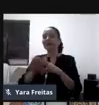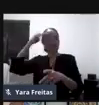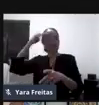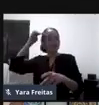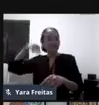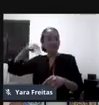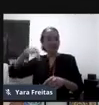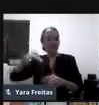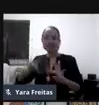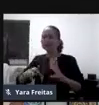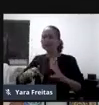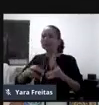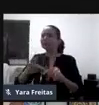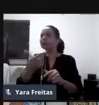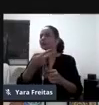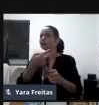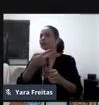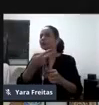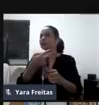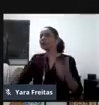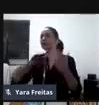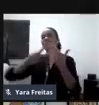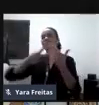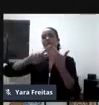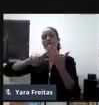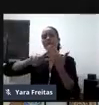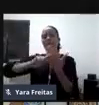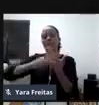gente sabe que o tabagismo provoca.